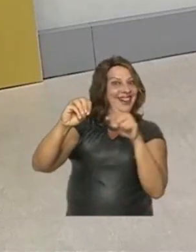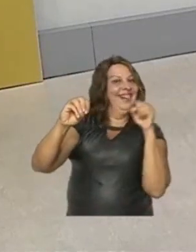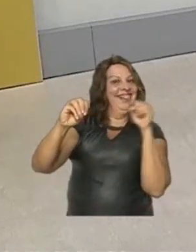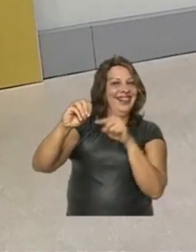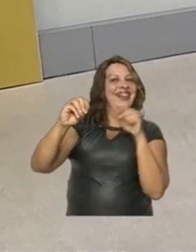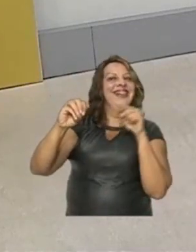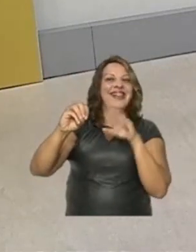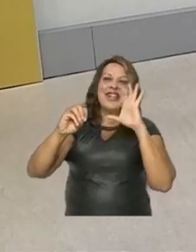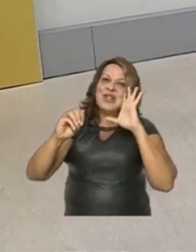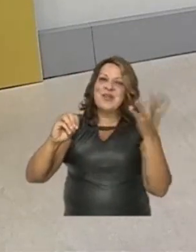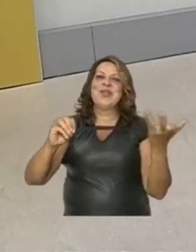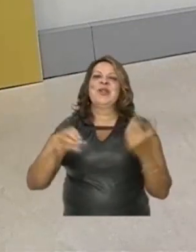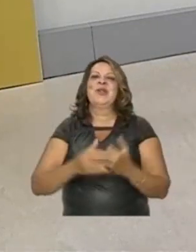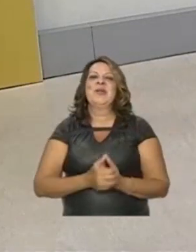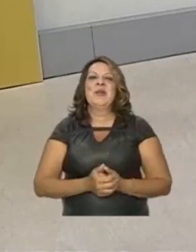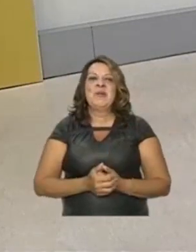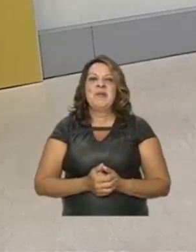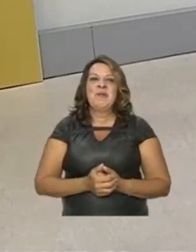Olha só.